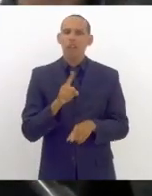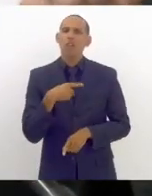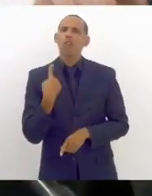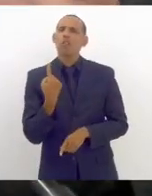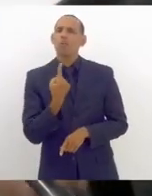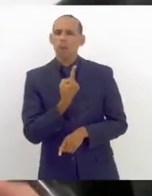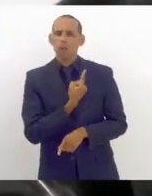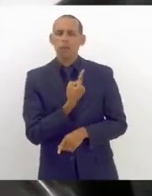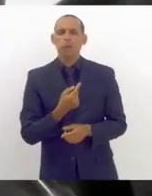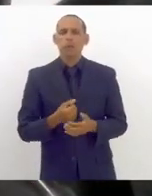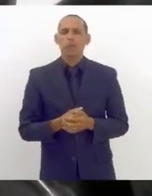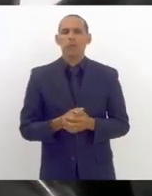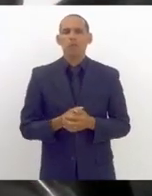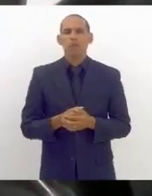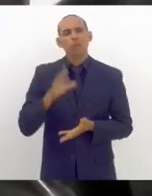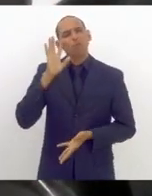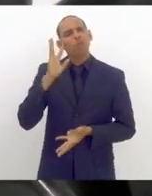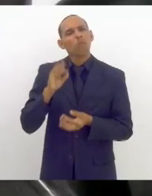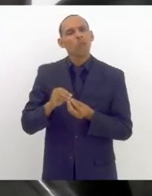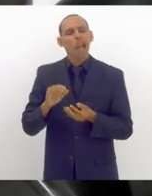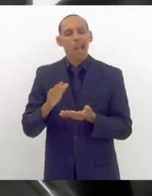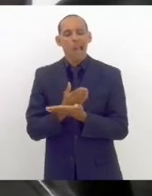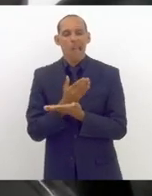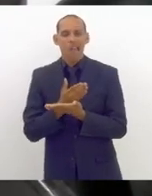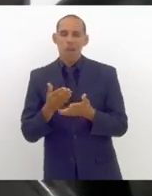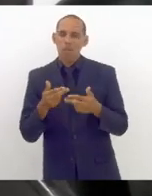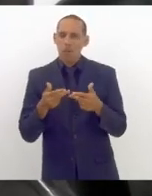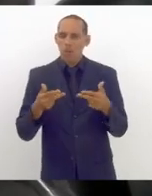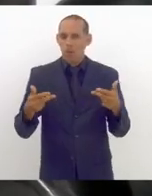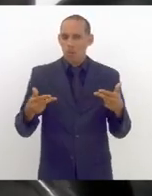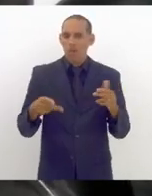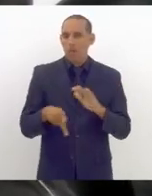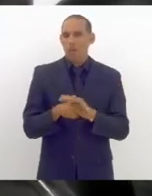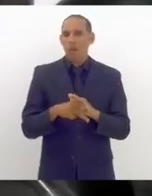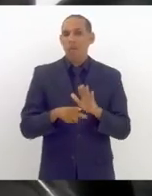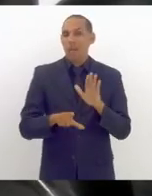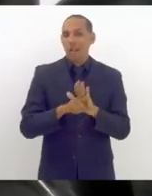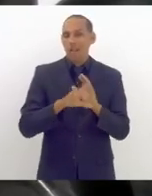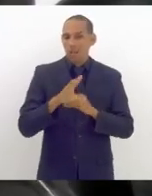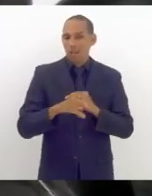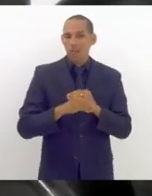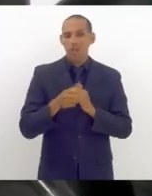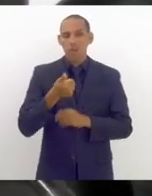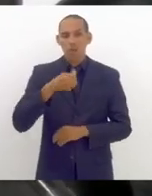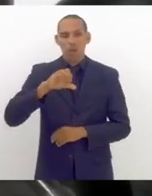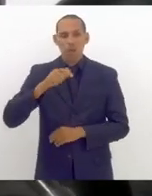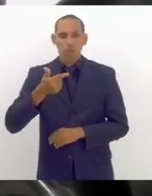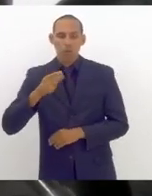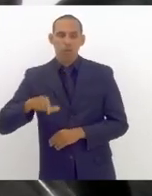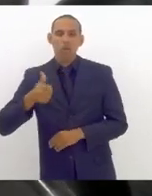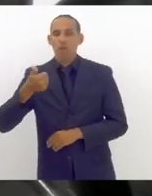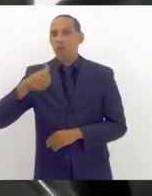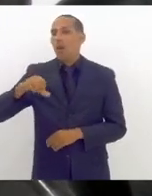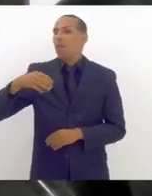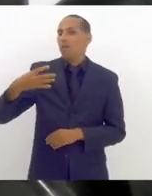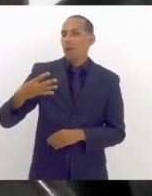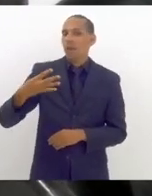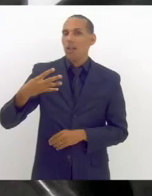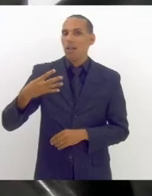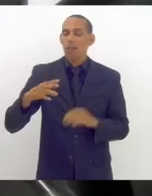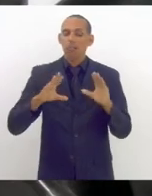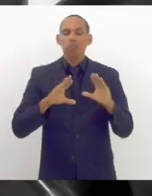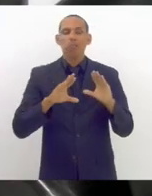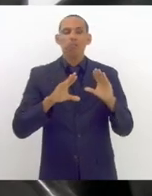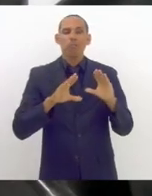consideramos que algumas questões da lei complementar 19294 seriam